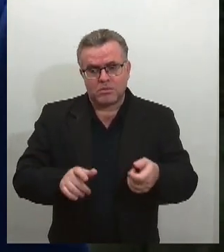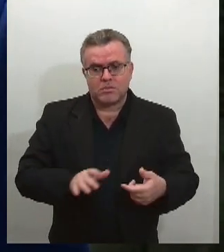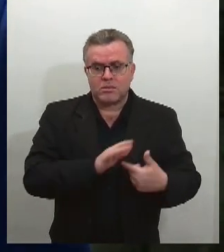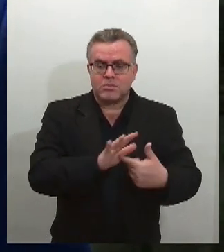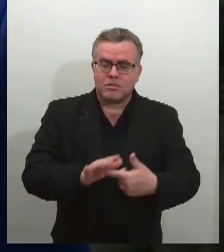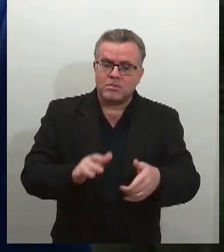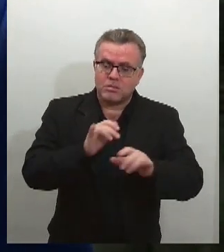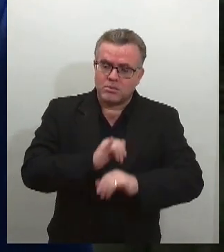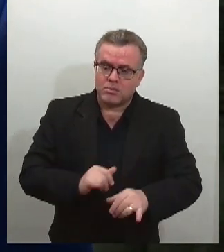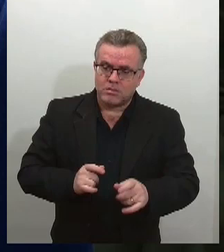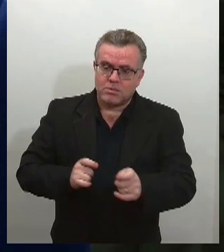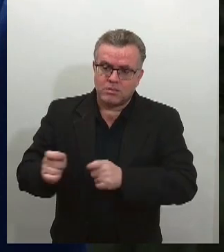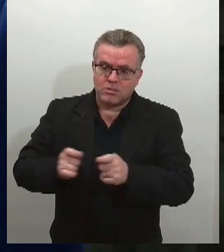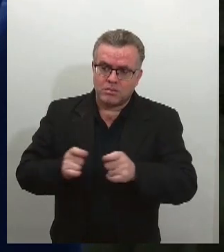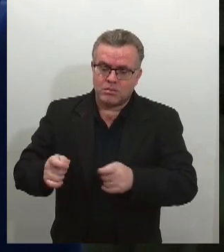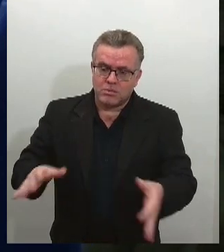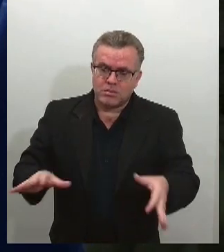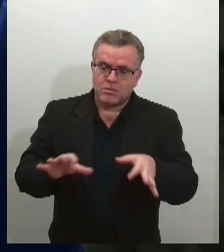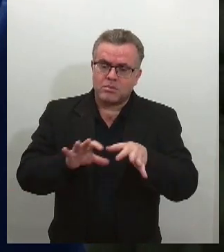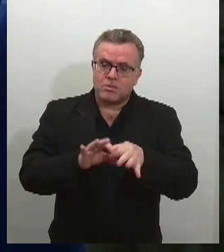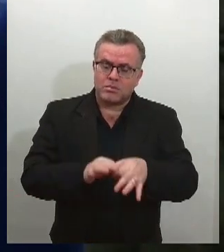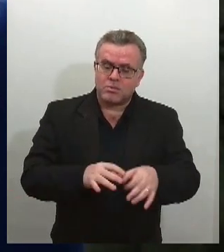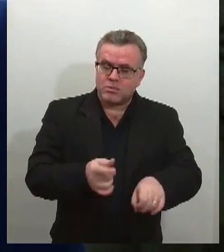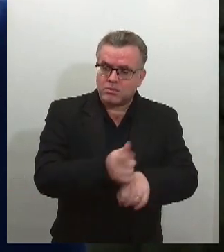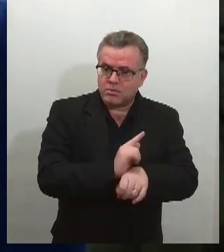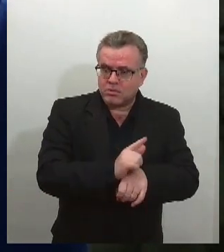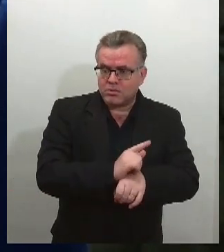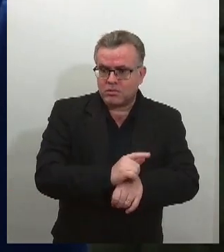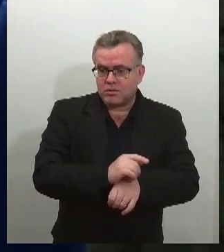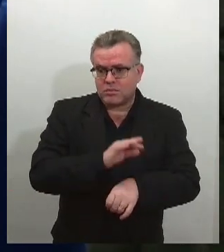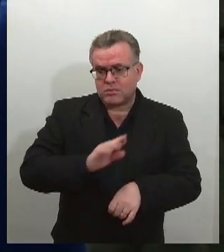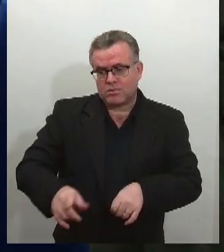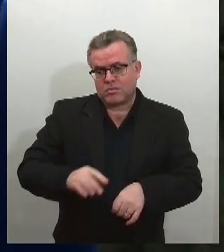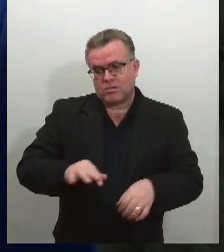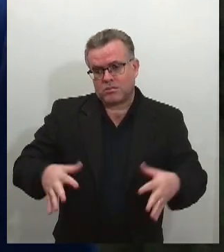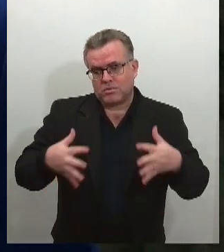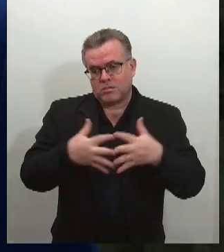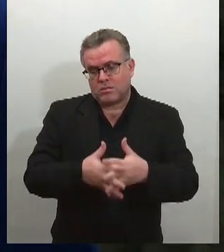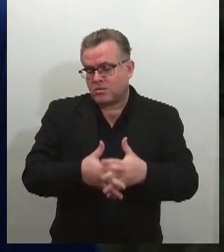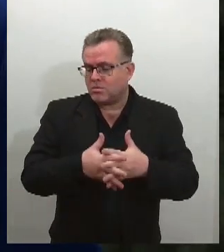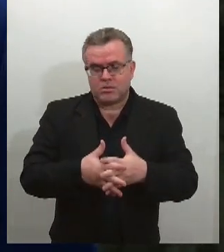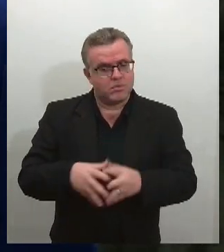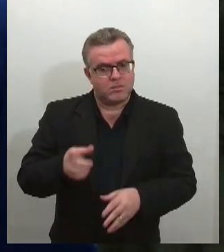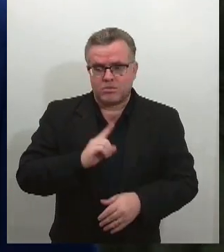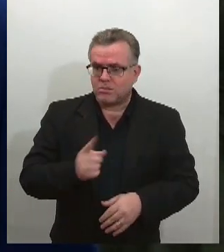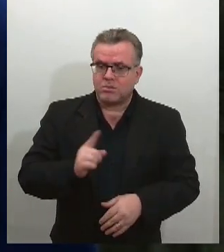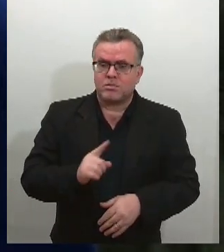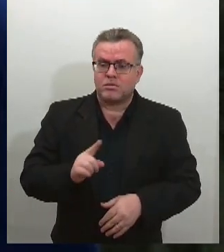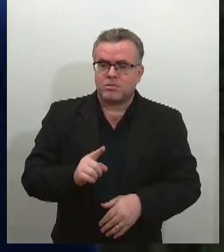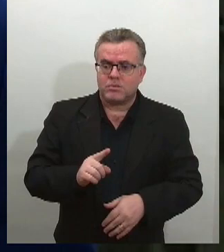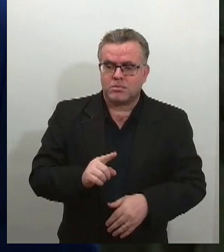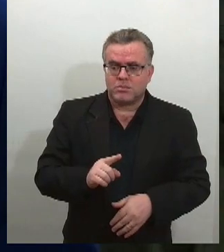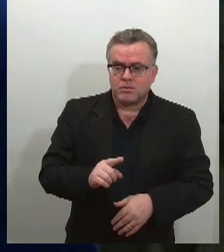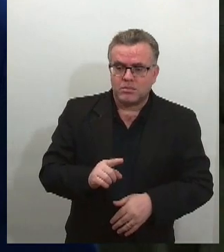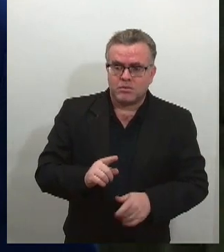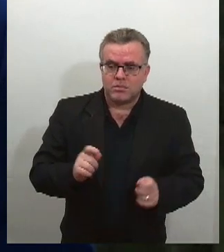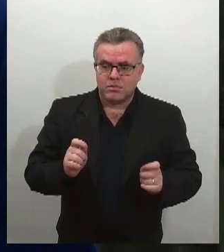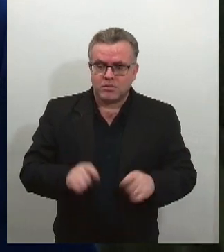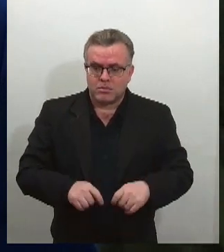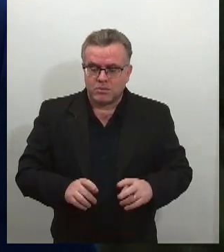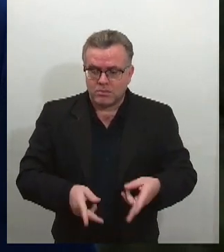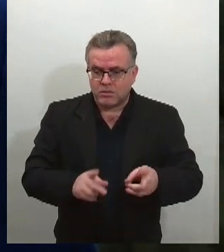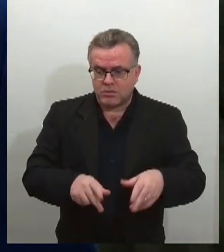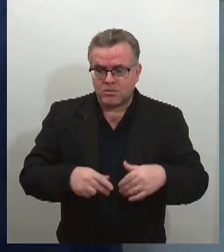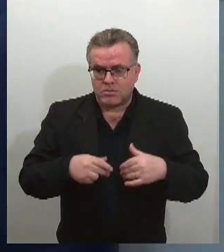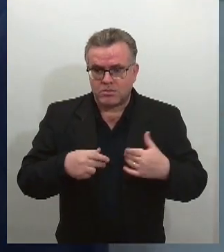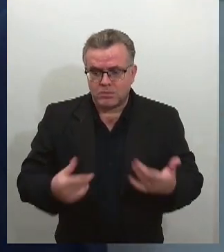parceiro do gestor e não um entrave para a execução das políticas públicas e entregar os bens e produtos para o cidadão, que é o foco de todo